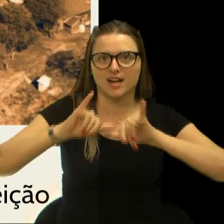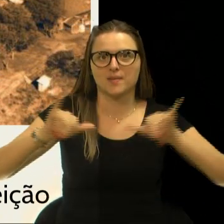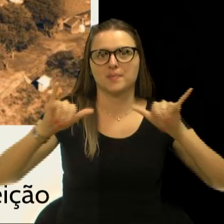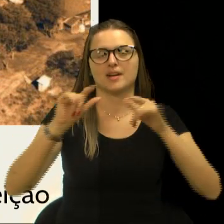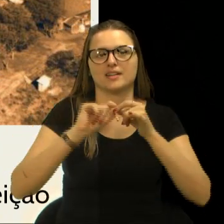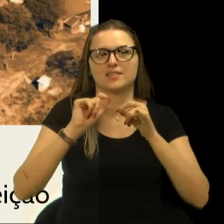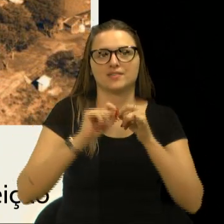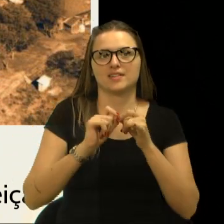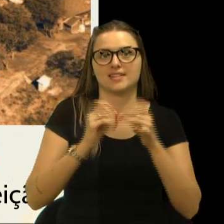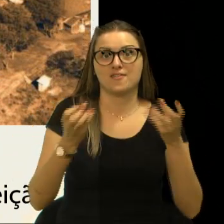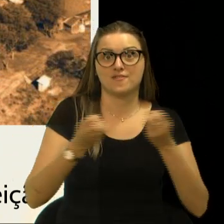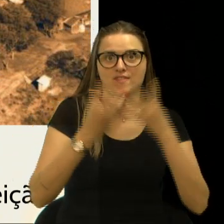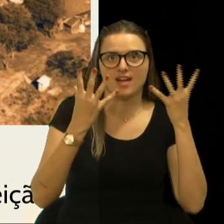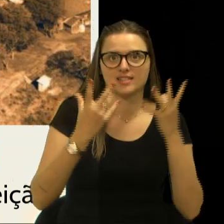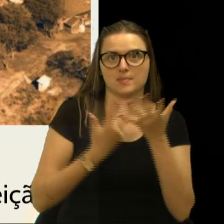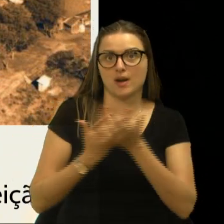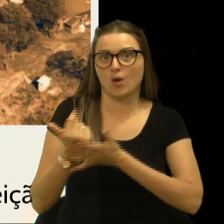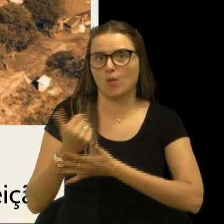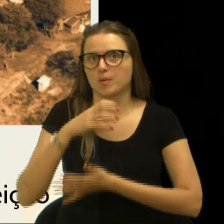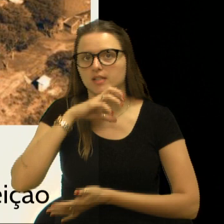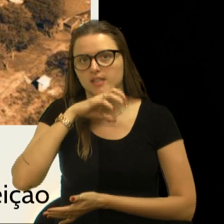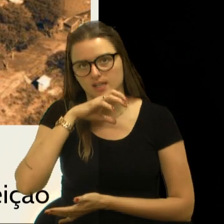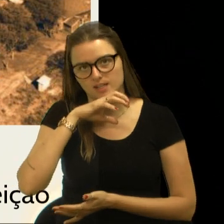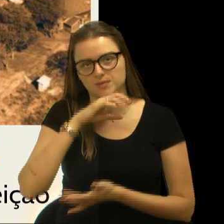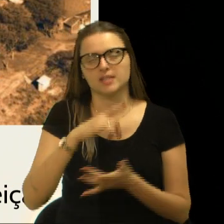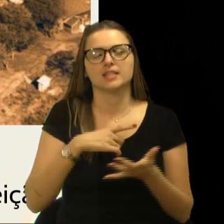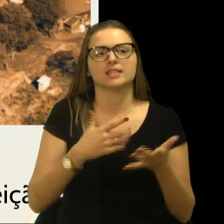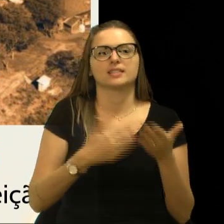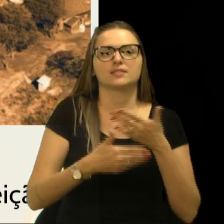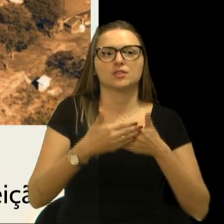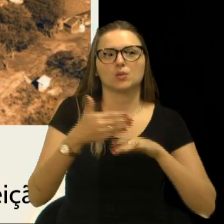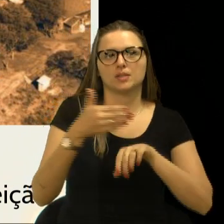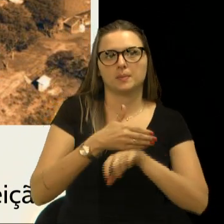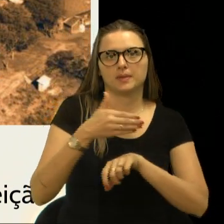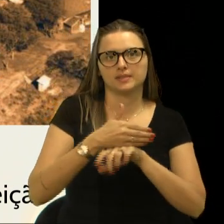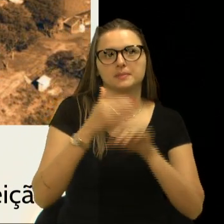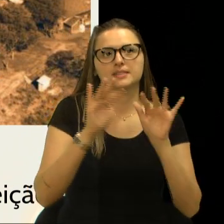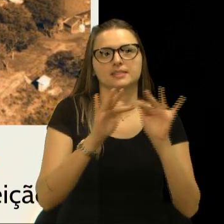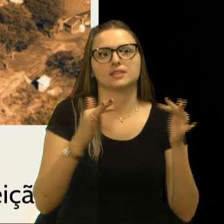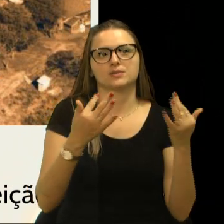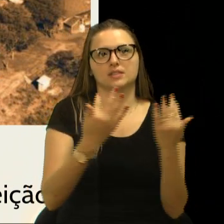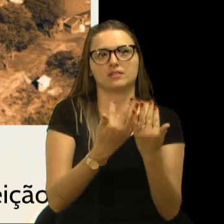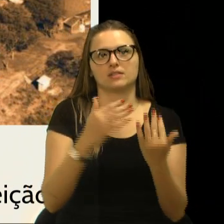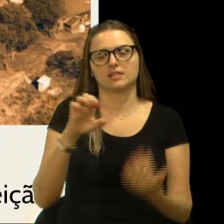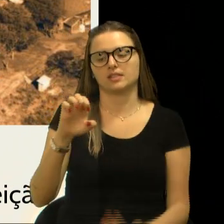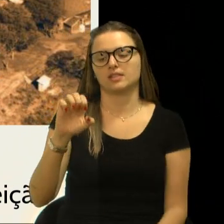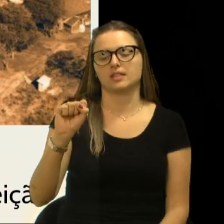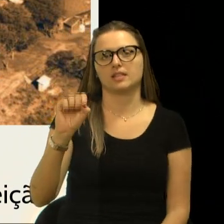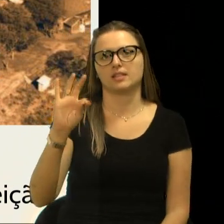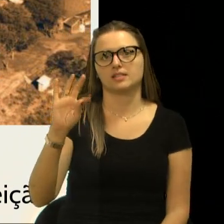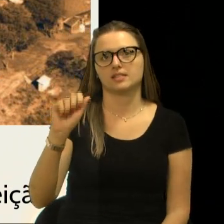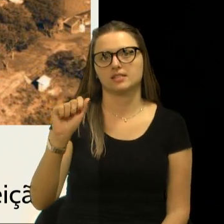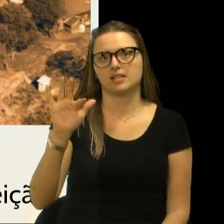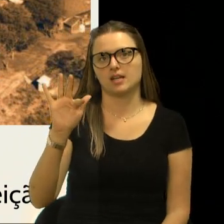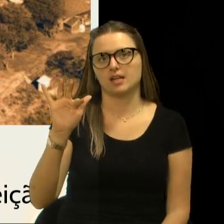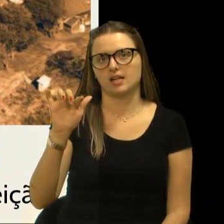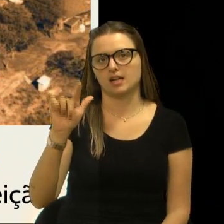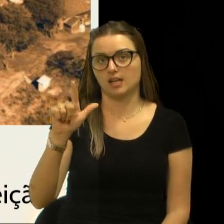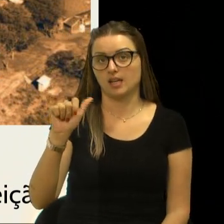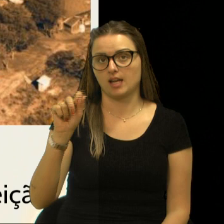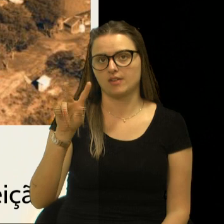para arrumar o dinheiro para comprar a área. E aí, então, esse envolvimento todo da família Stalivieri, da família